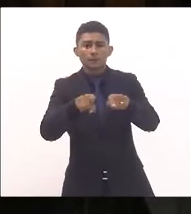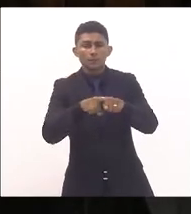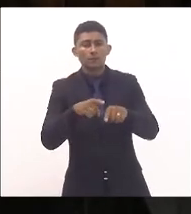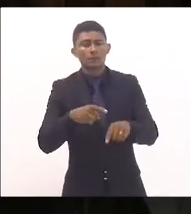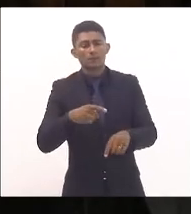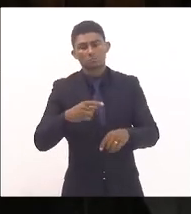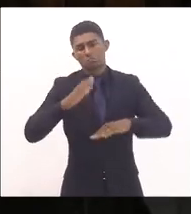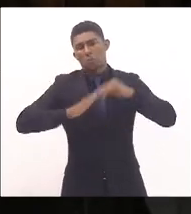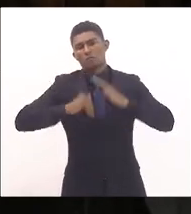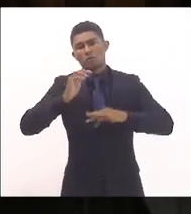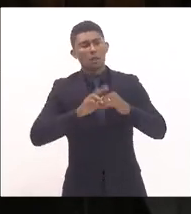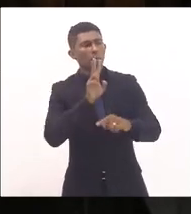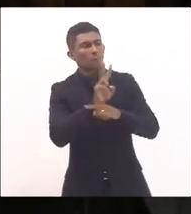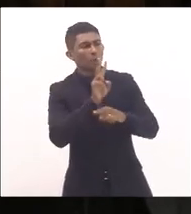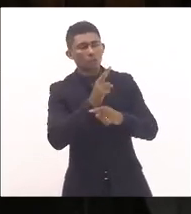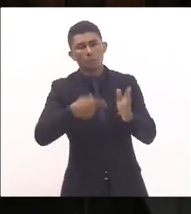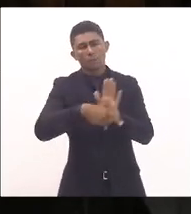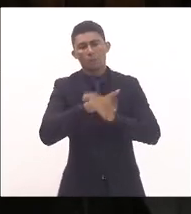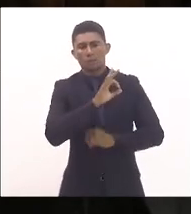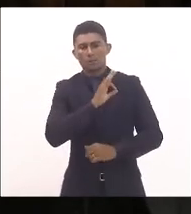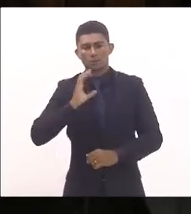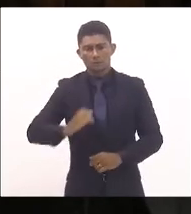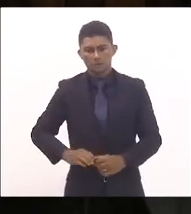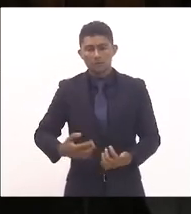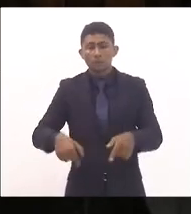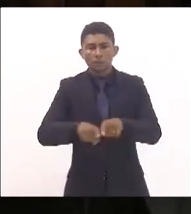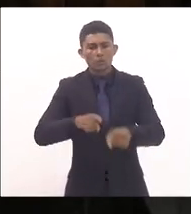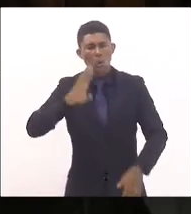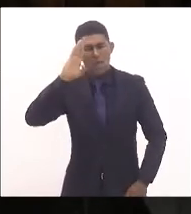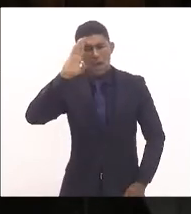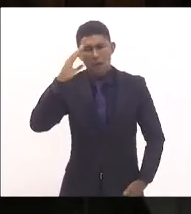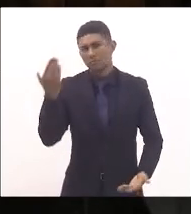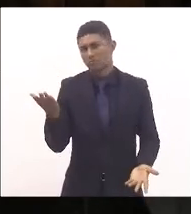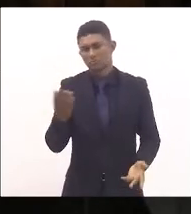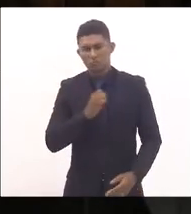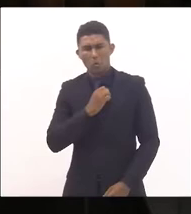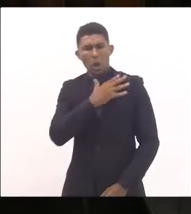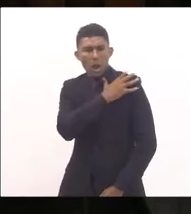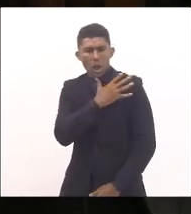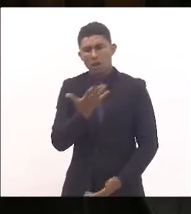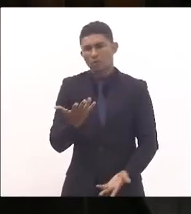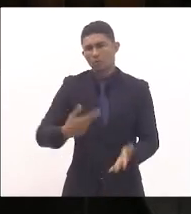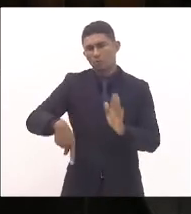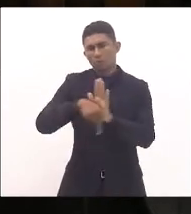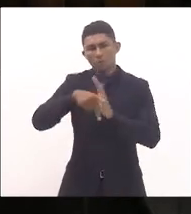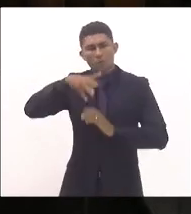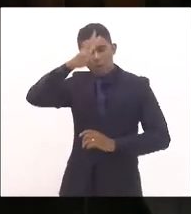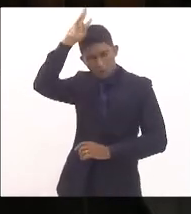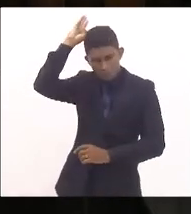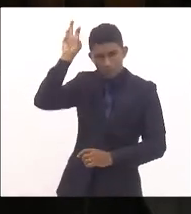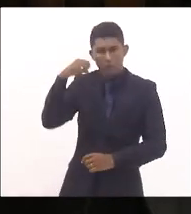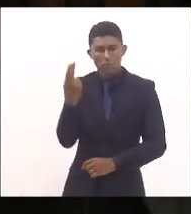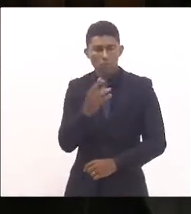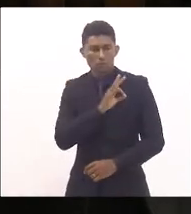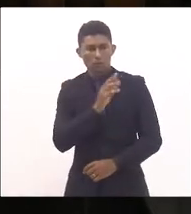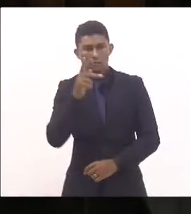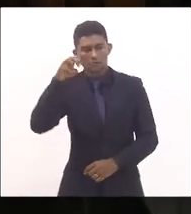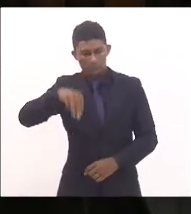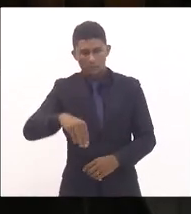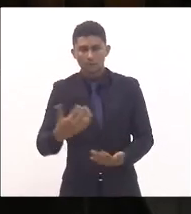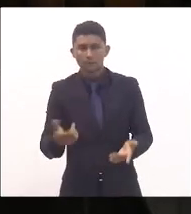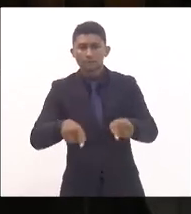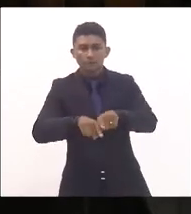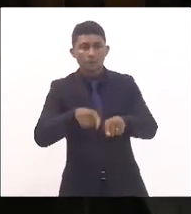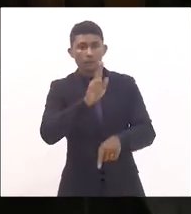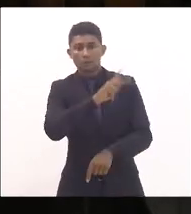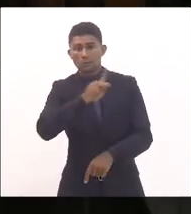Civil, um soldado, um cabo, um coronel do Corpo de Bombeiros ou da Polícia Militar, um